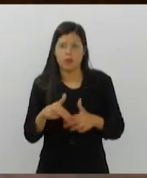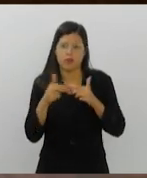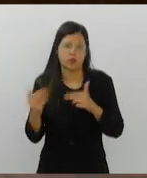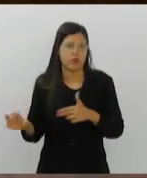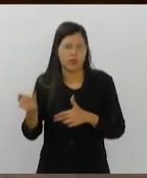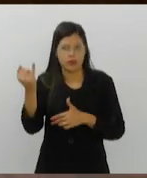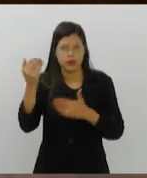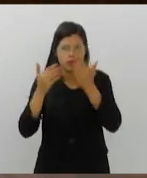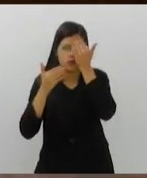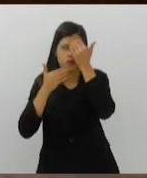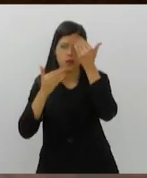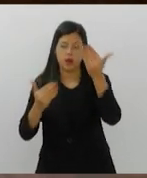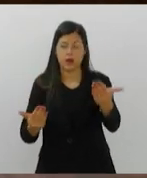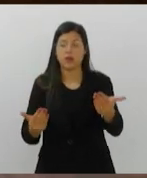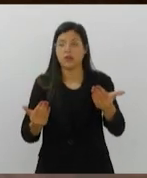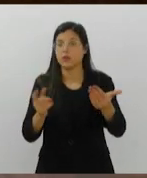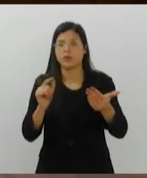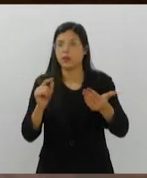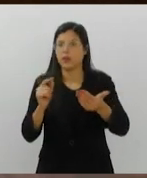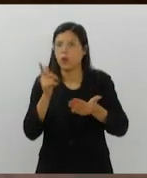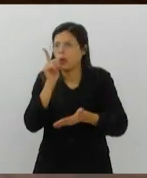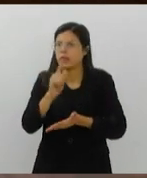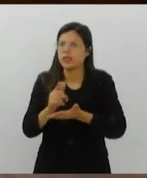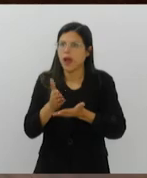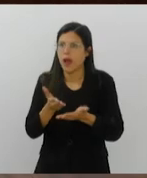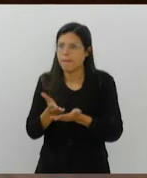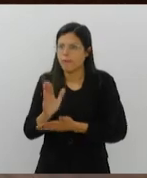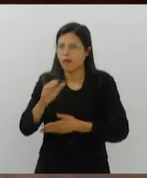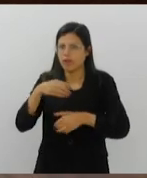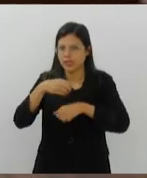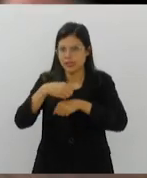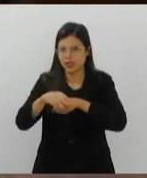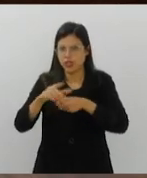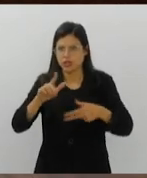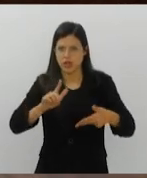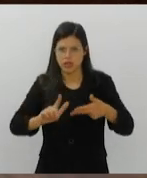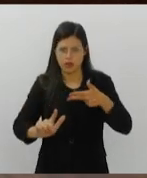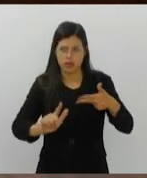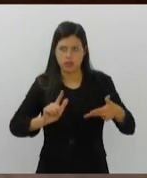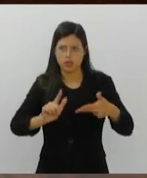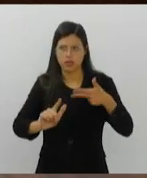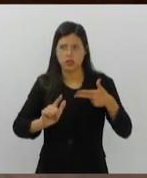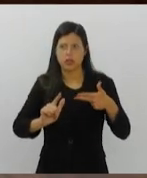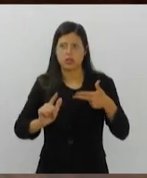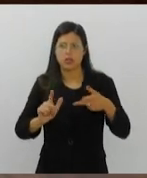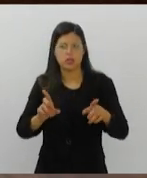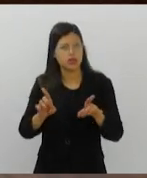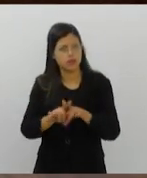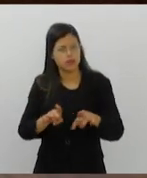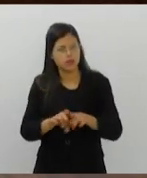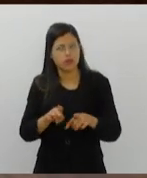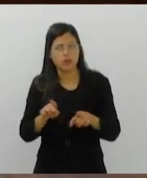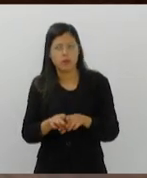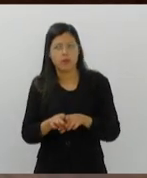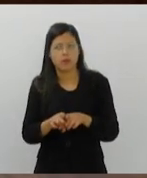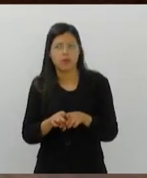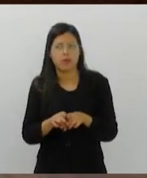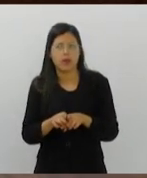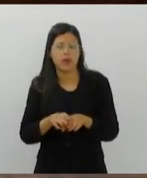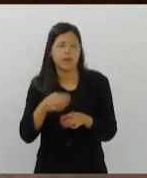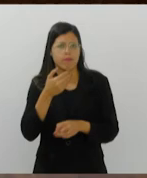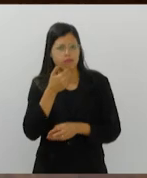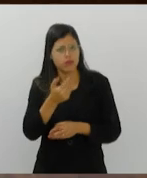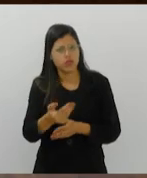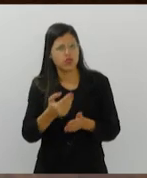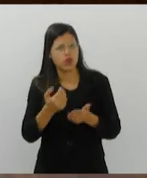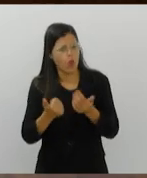gente poder aprovar essa indicação legislativa e contar também com o conjunto dos parlamentares